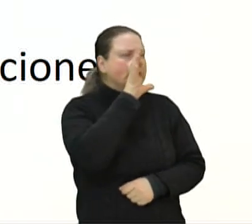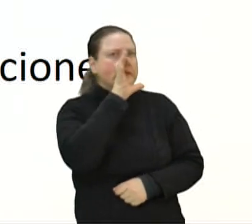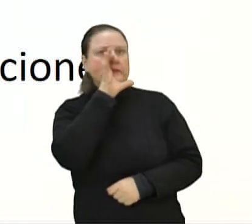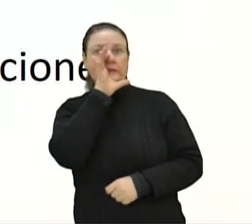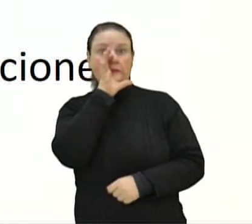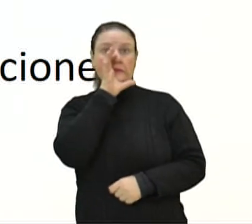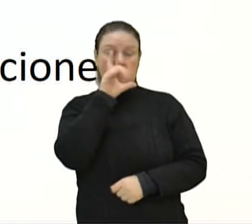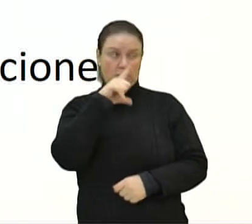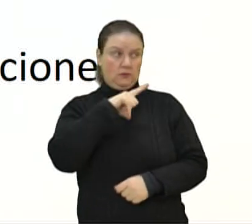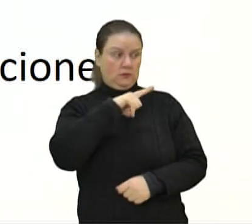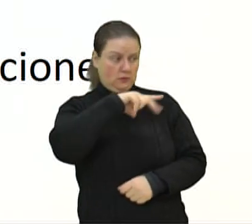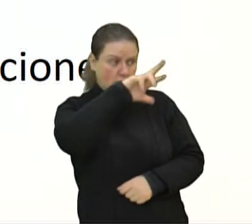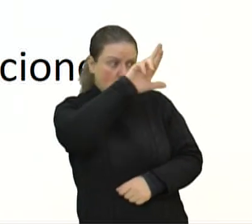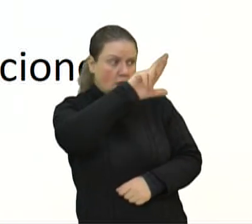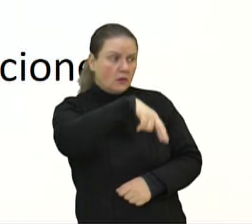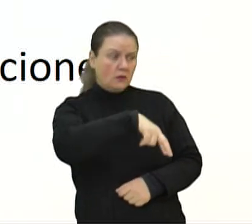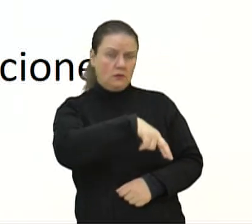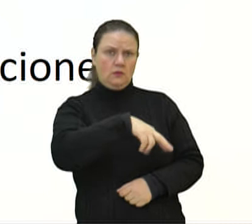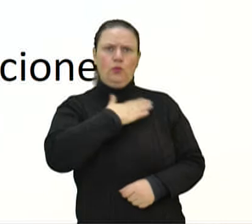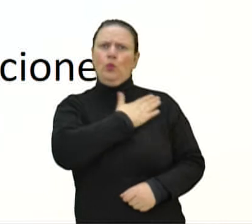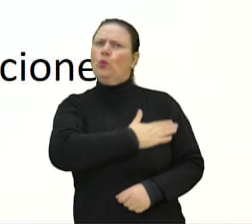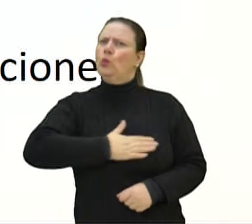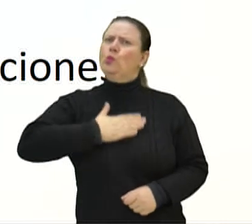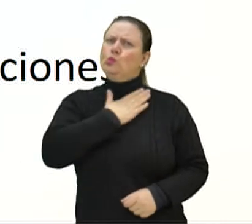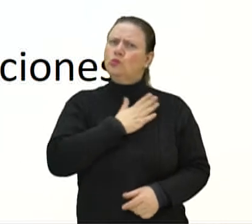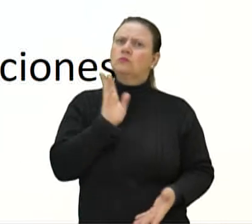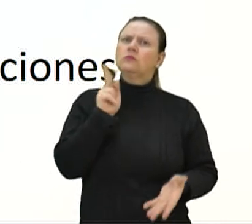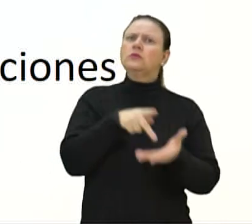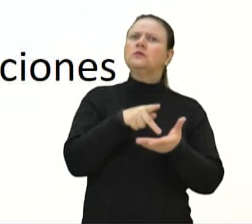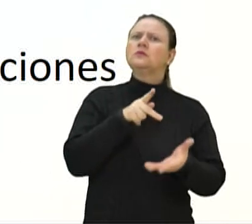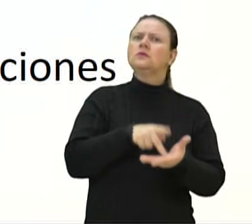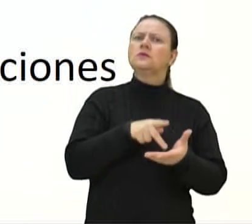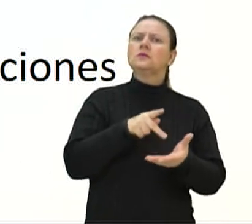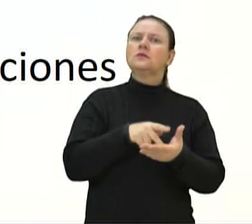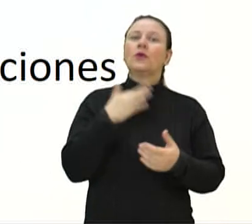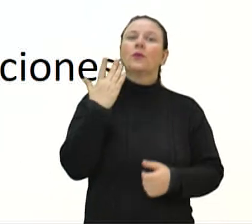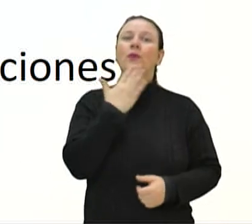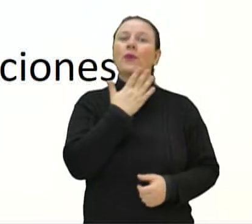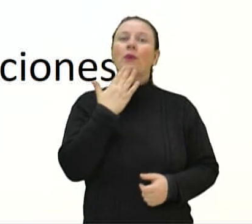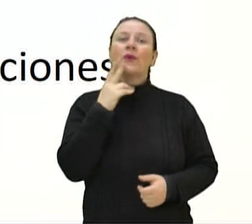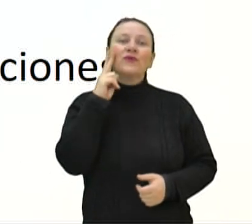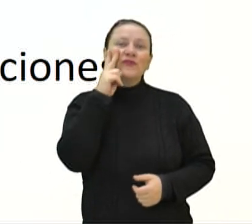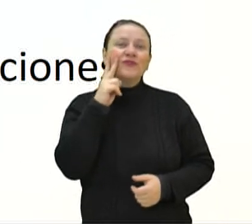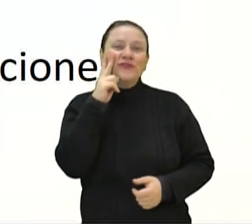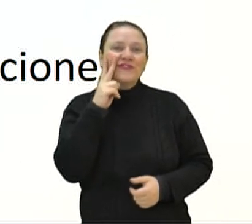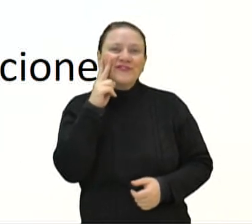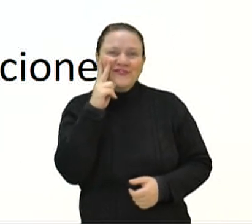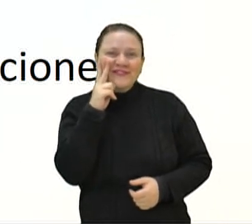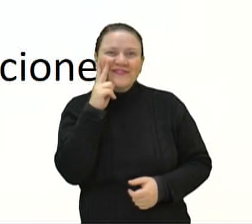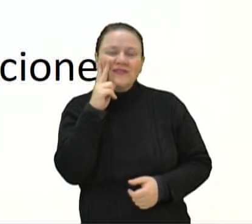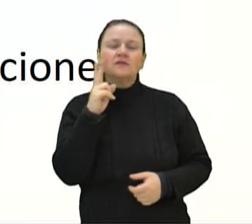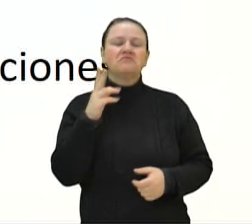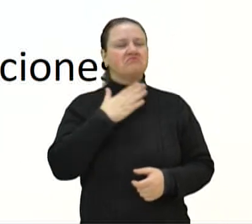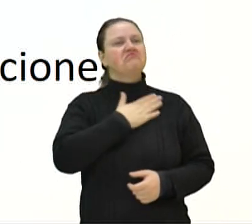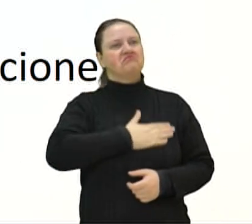tinha razão, me agradou muito, eu gostei muito desse Marsala, né? A cor Marsala lá. Mire, le agradam? O vendedor